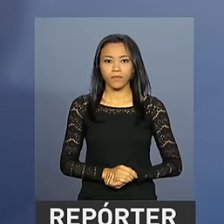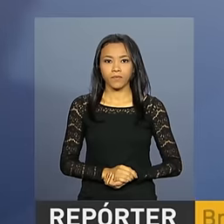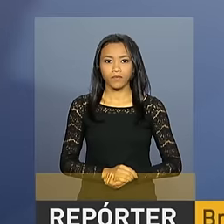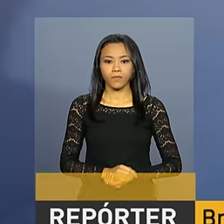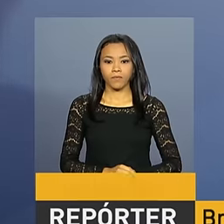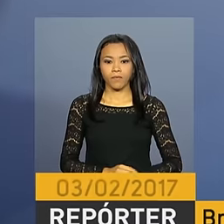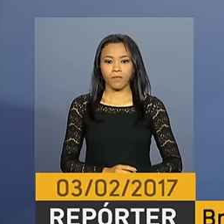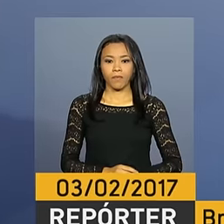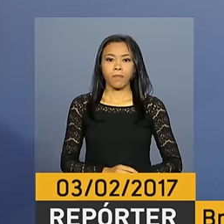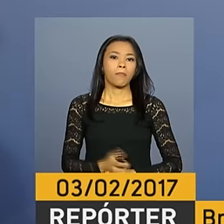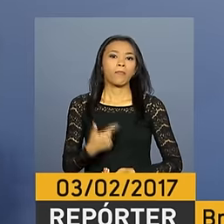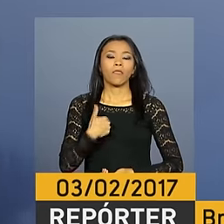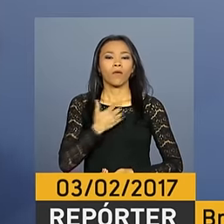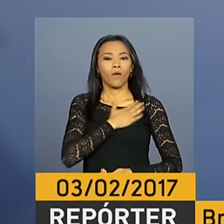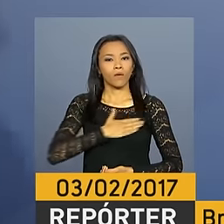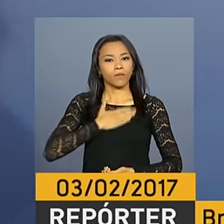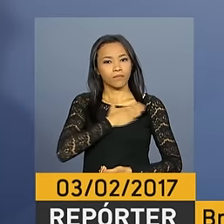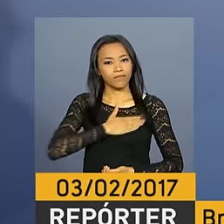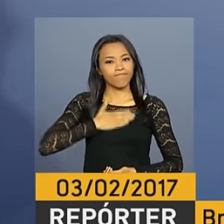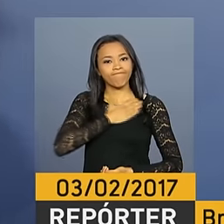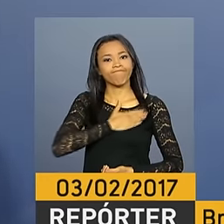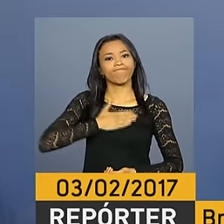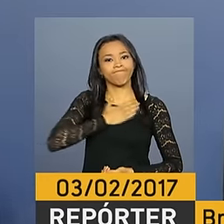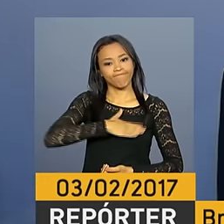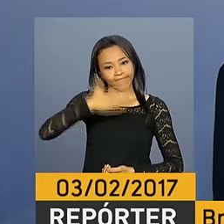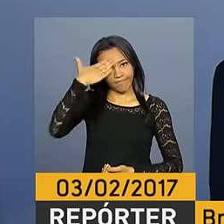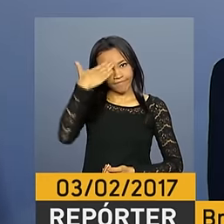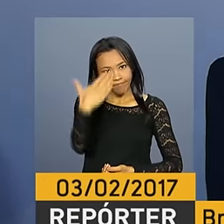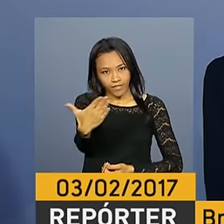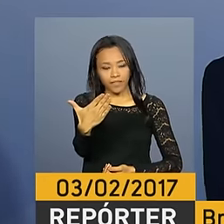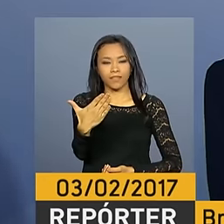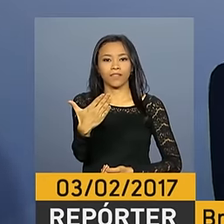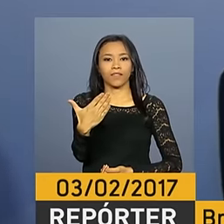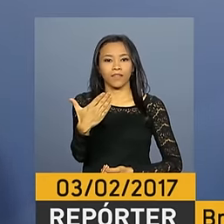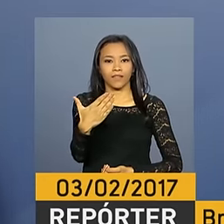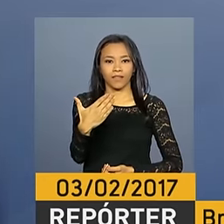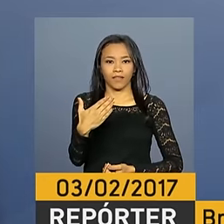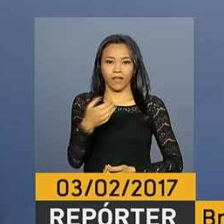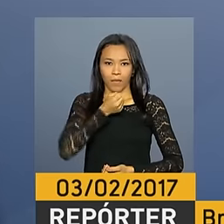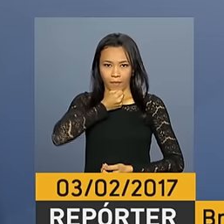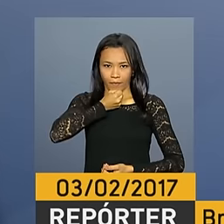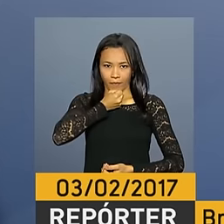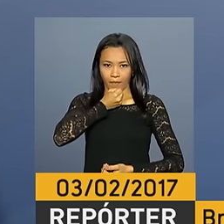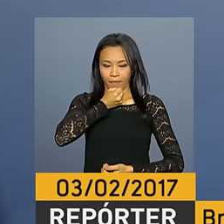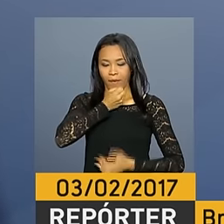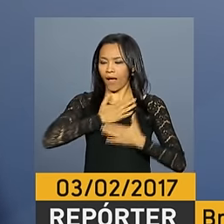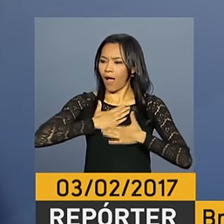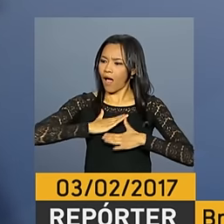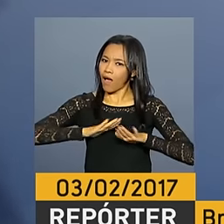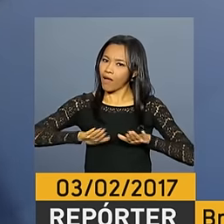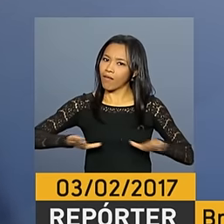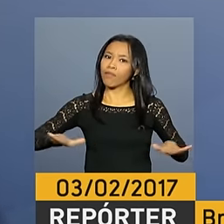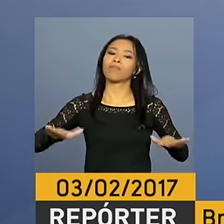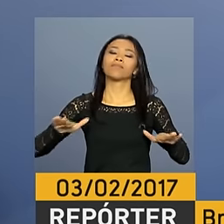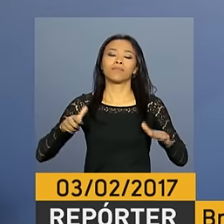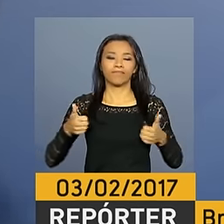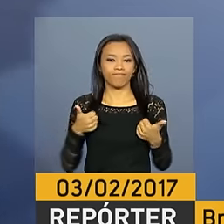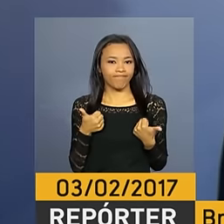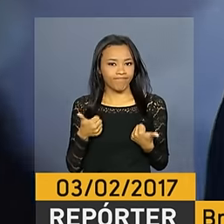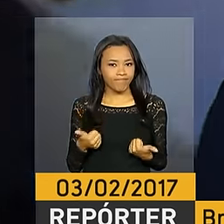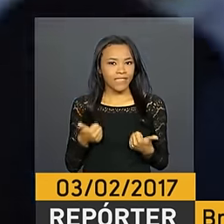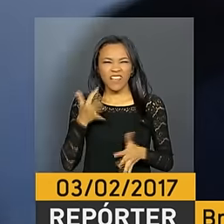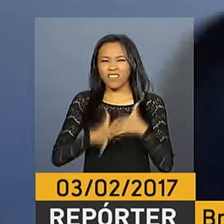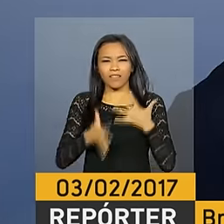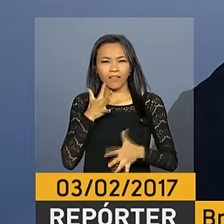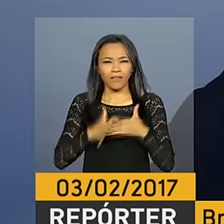Eu gostaria inicialmente de agradecer, fazermos a entrevista aqui de maneira mais calma, mais serena, sem